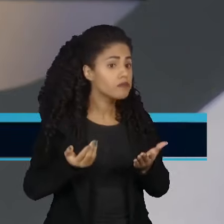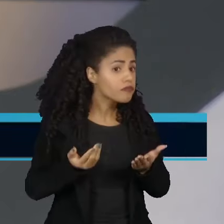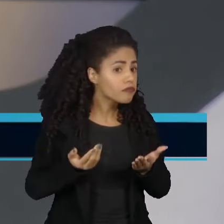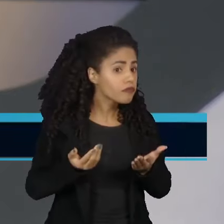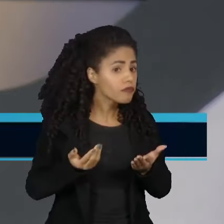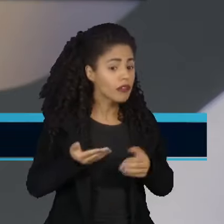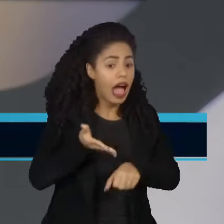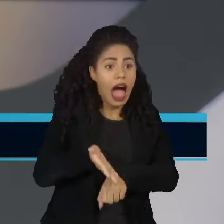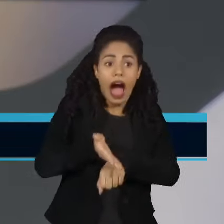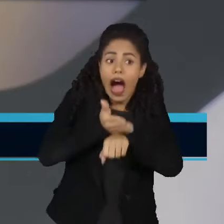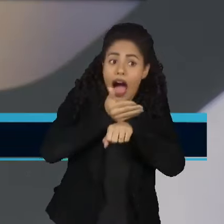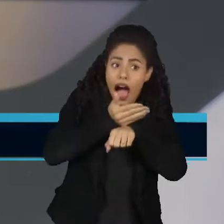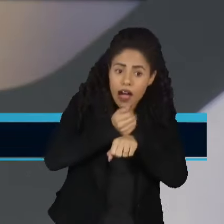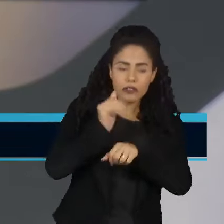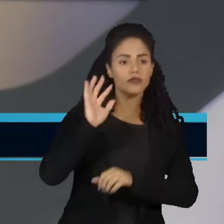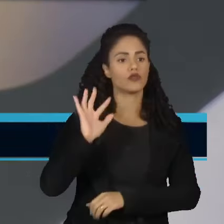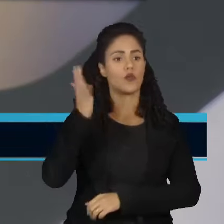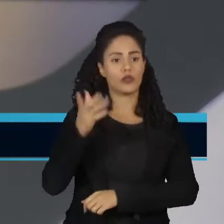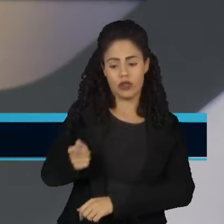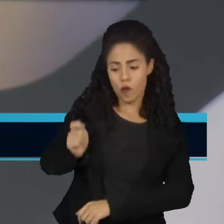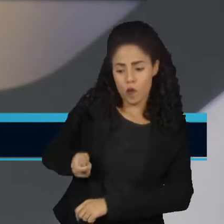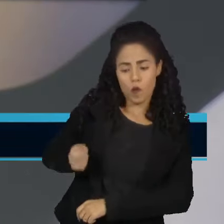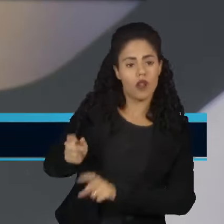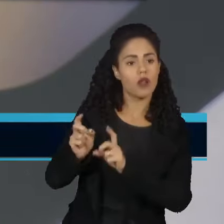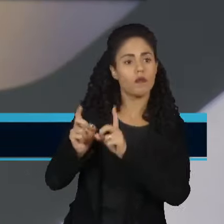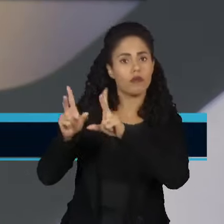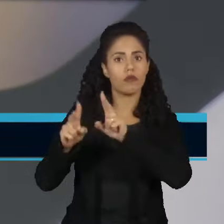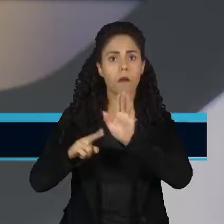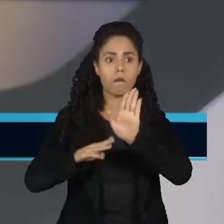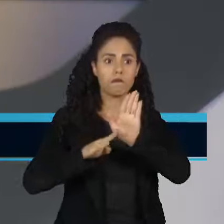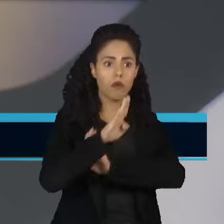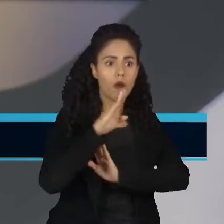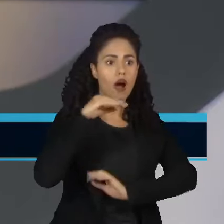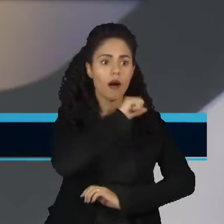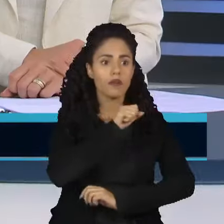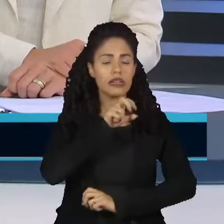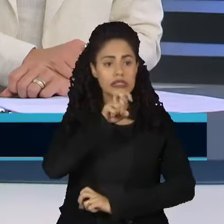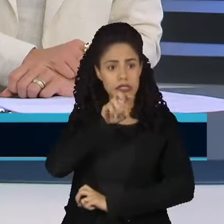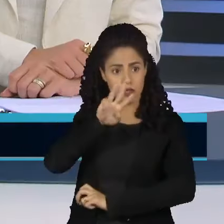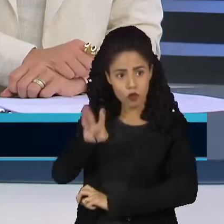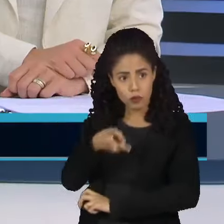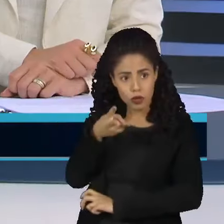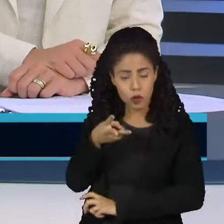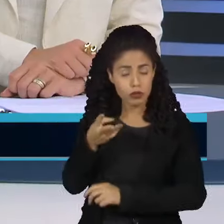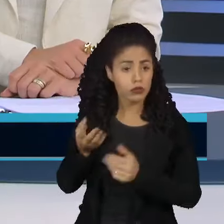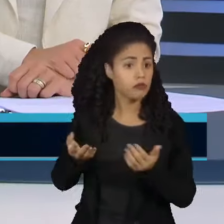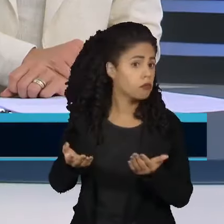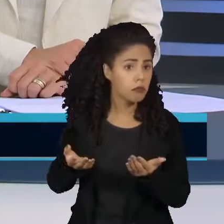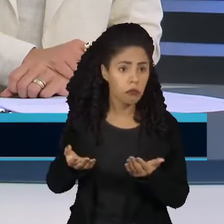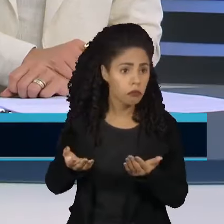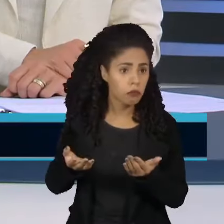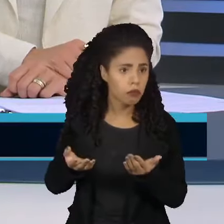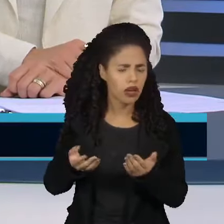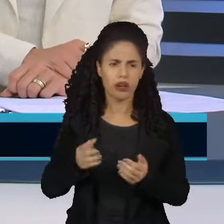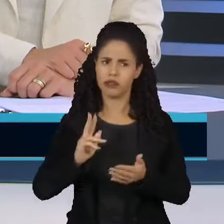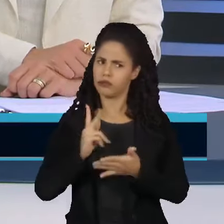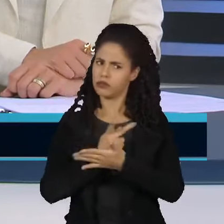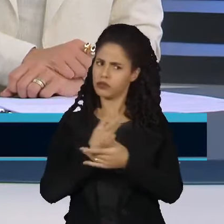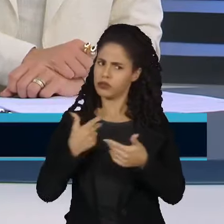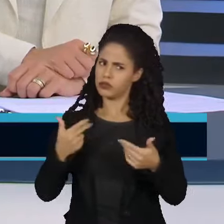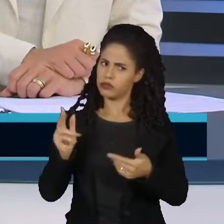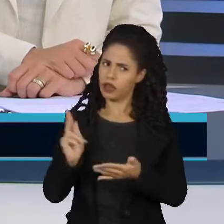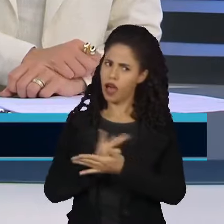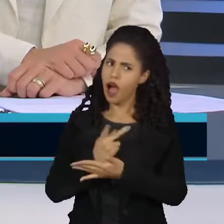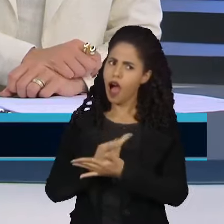Nas vésperas do leilão, subiu o capital social para 5 milhões. Claro que tinha alguma coisa errada nisso,